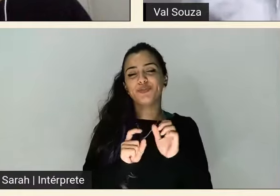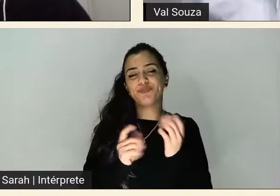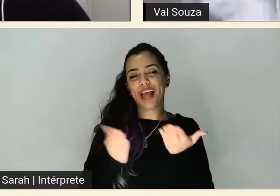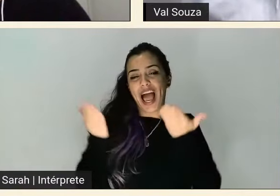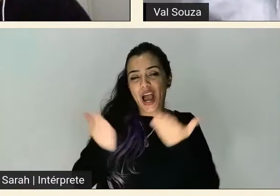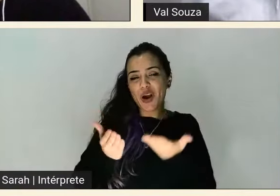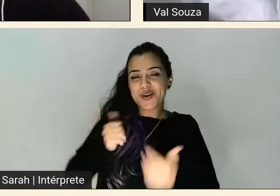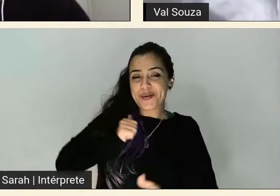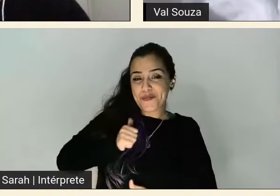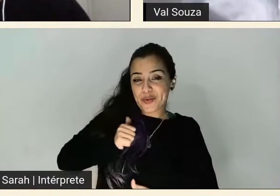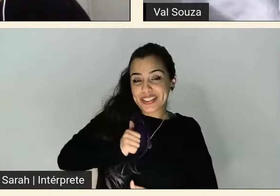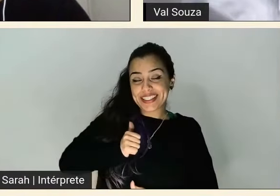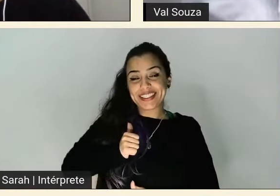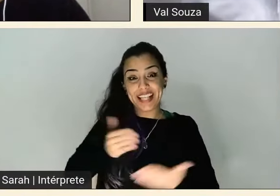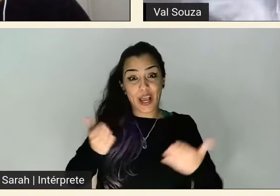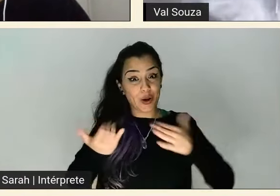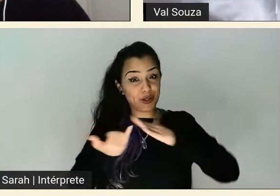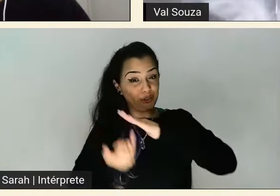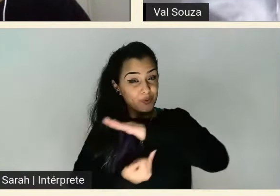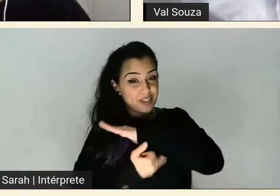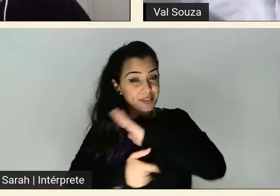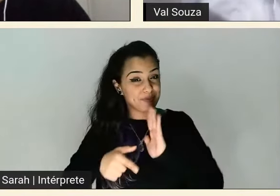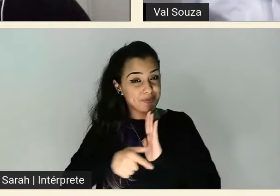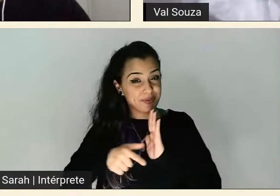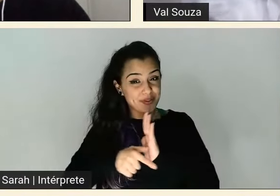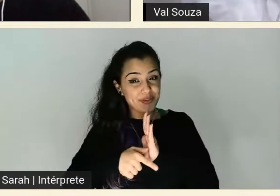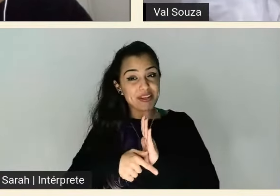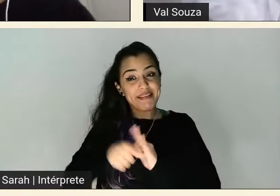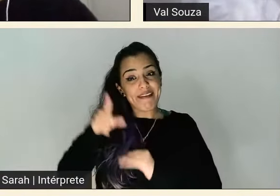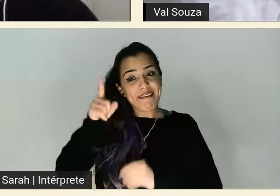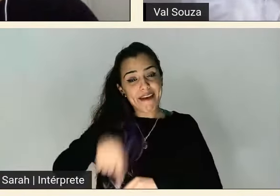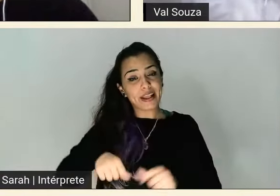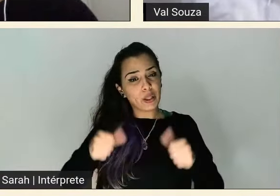na instituição, né, nesse projeto que é tão caro ao Instituto,